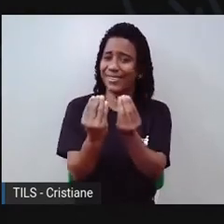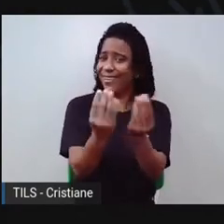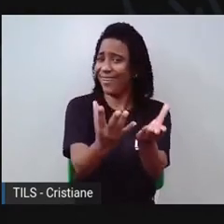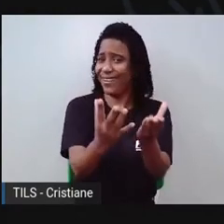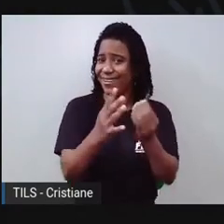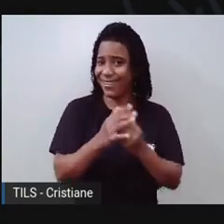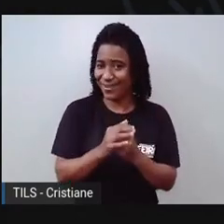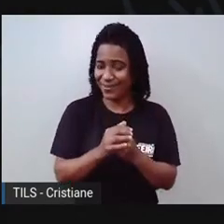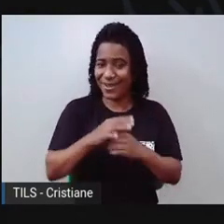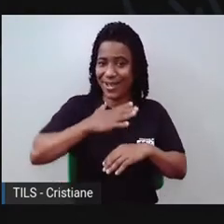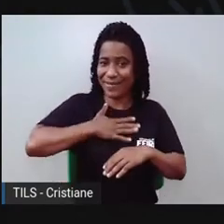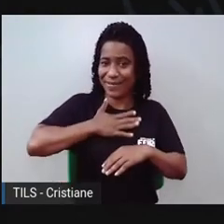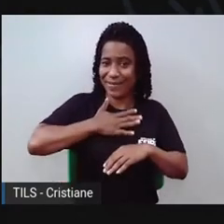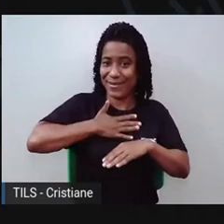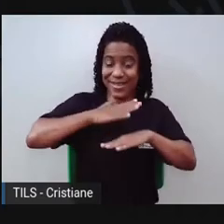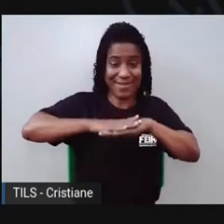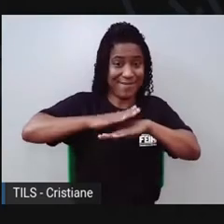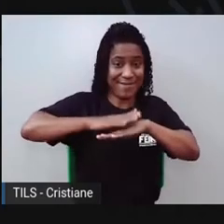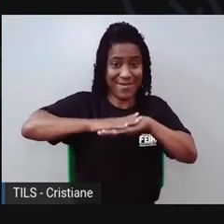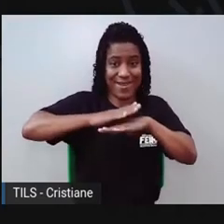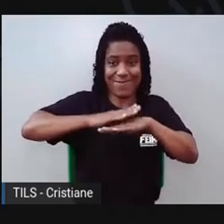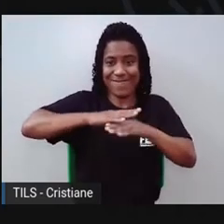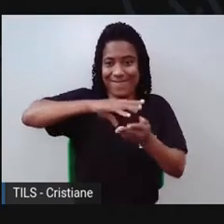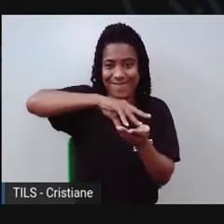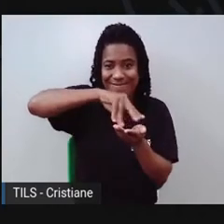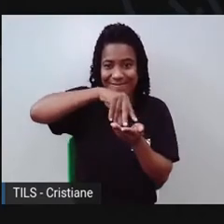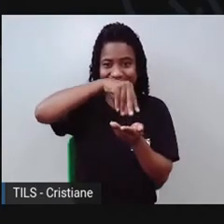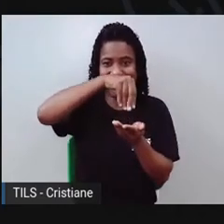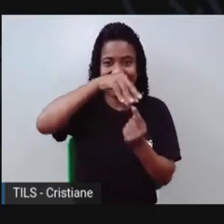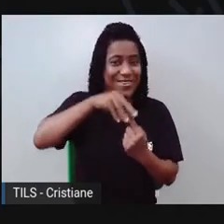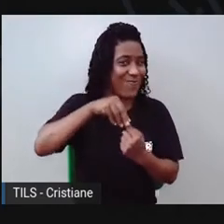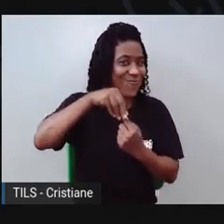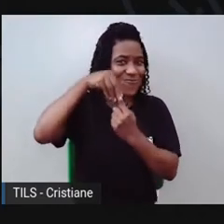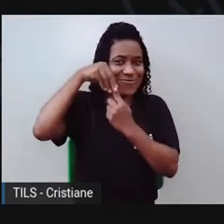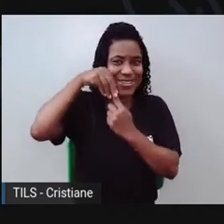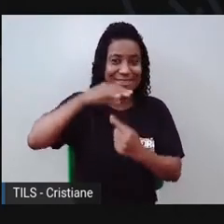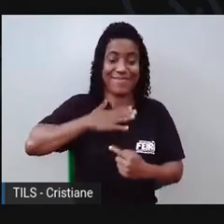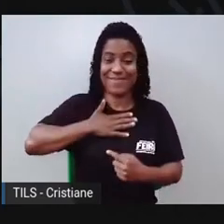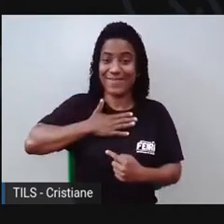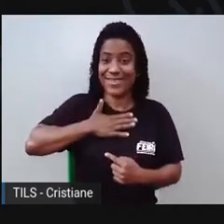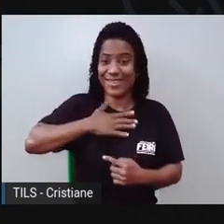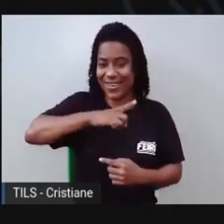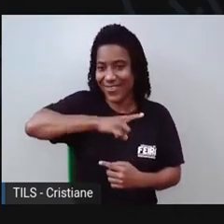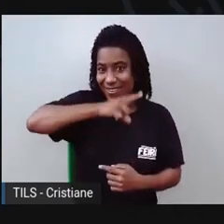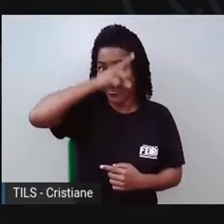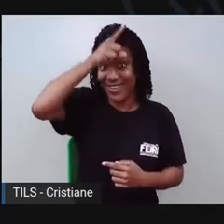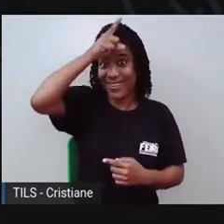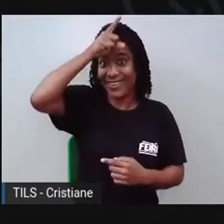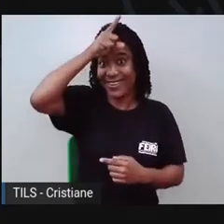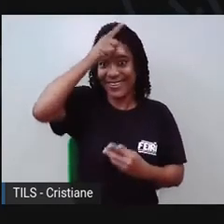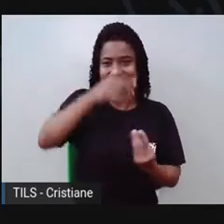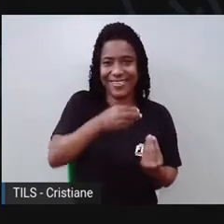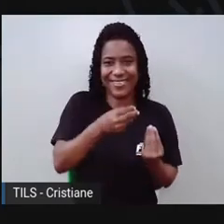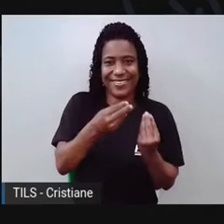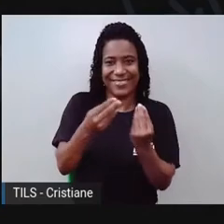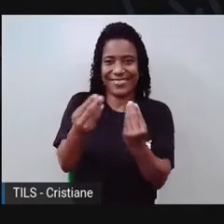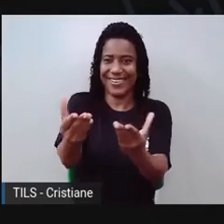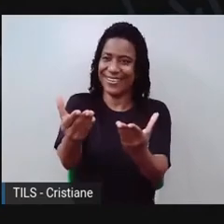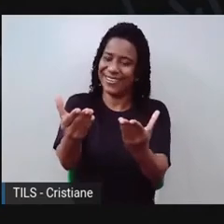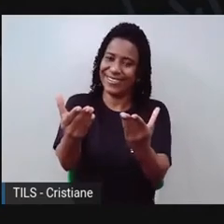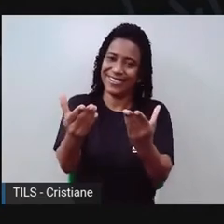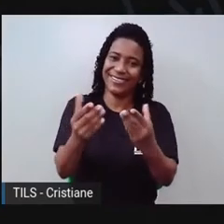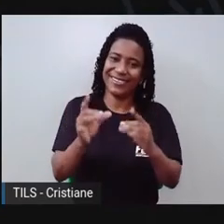única. Foi você que fez. Então é a sua imaginação, a sua criação. Então